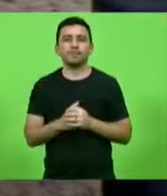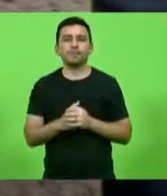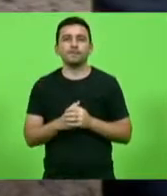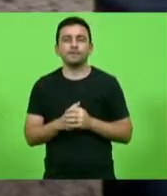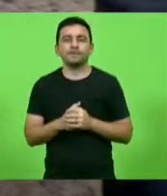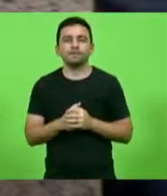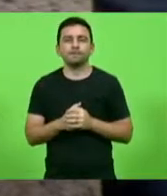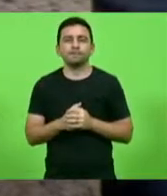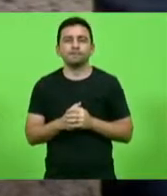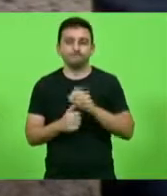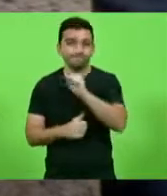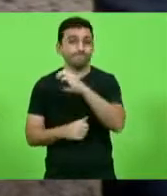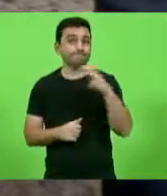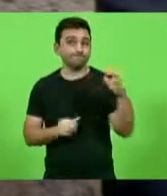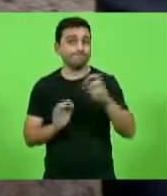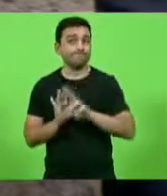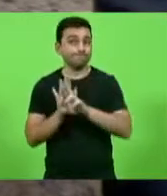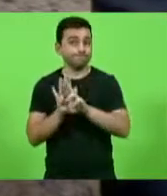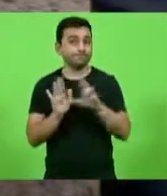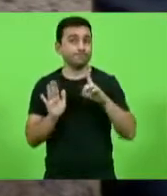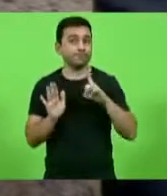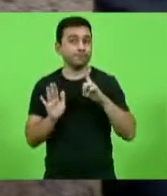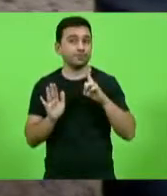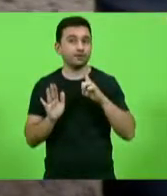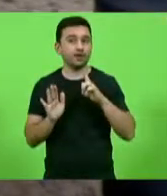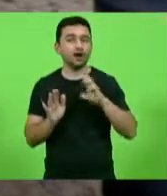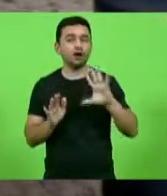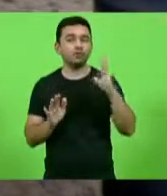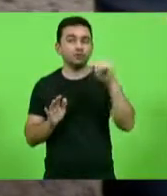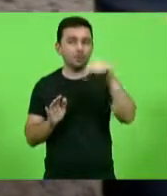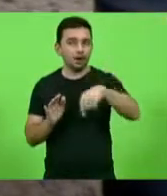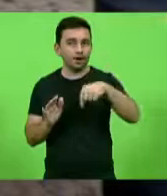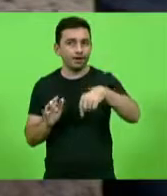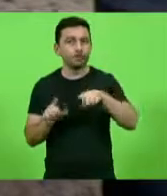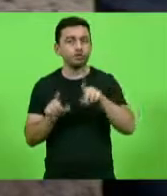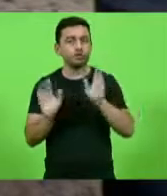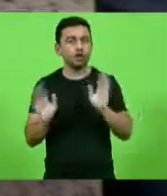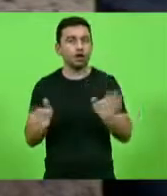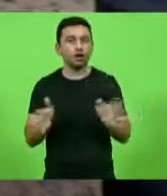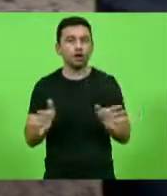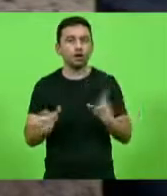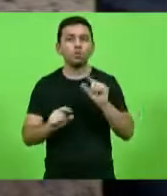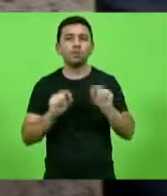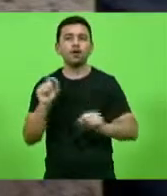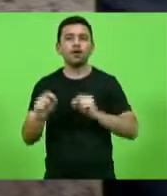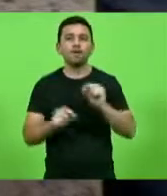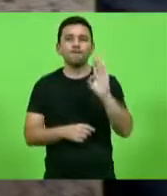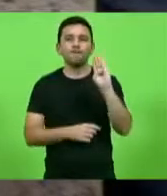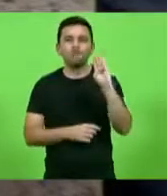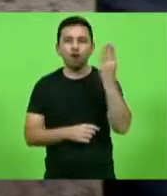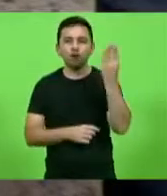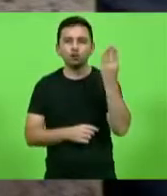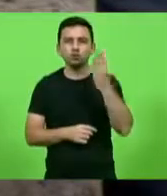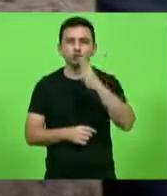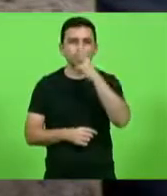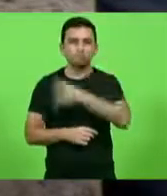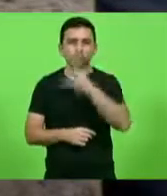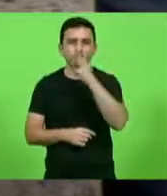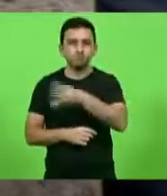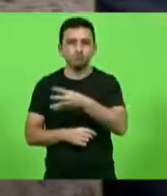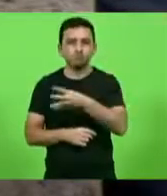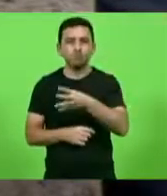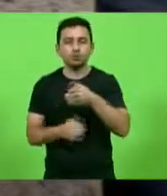muito representativo e que foi, inclusive, mencionado nesta casa, que foi a falsa acusação, segundo o que constam